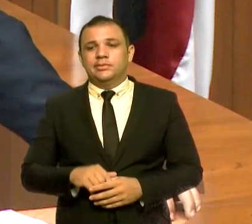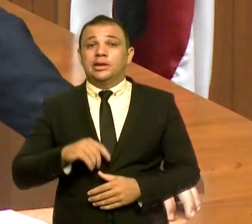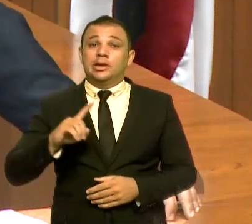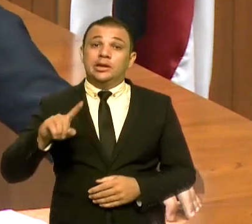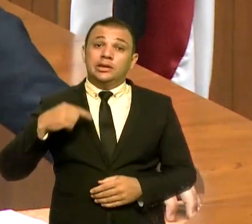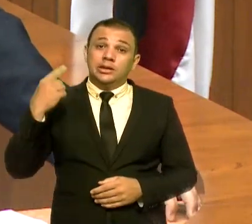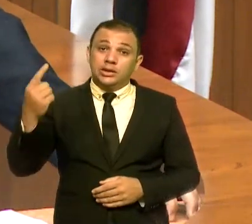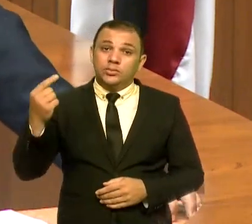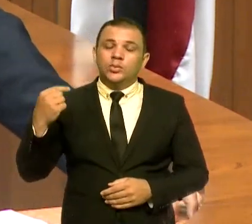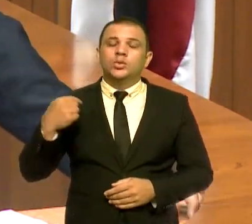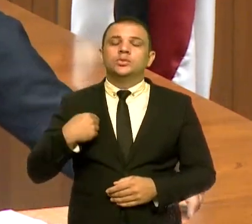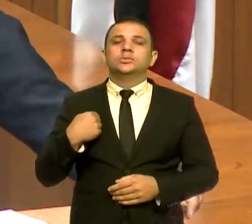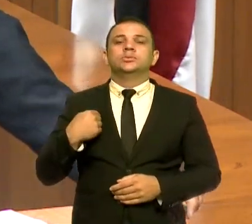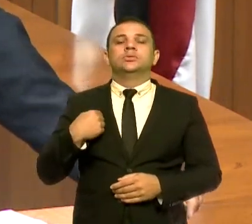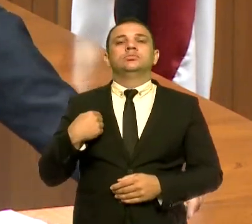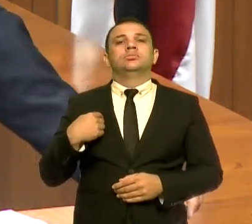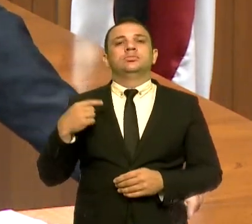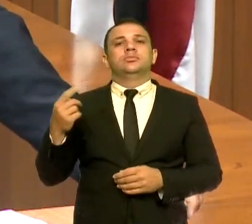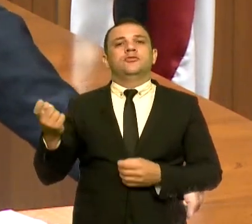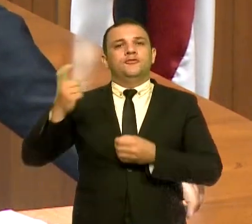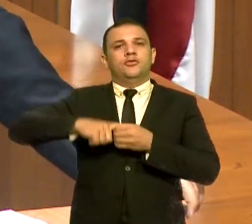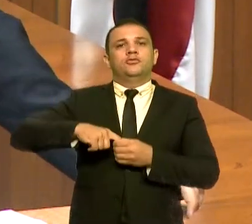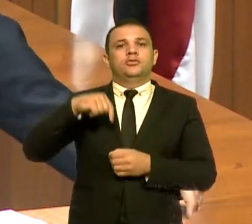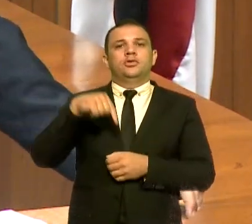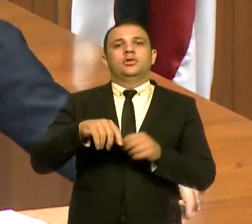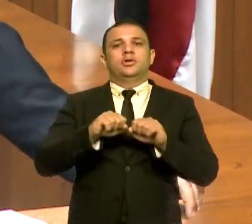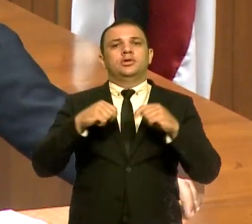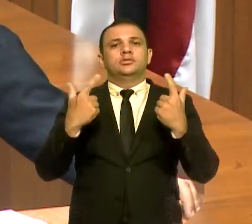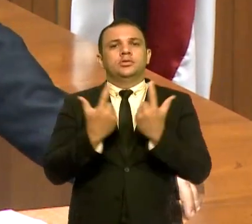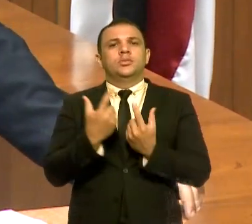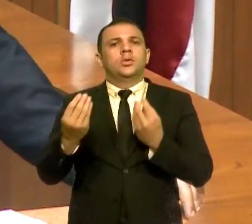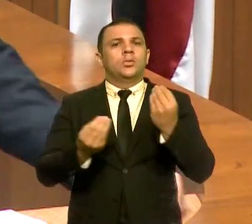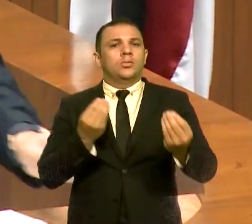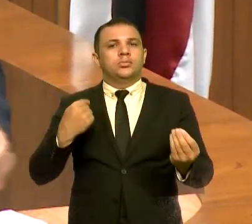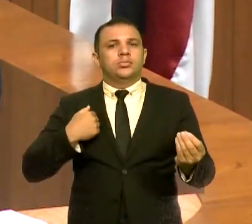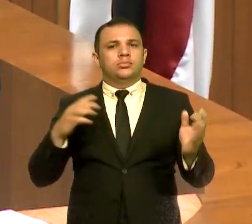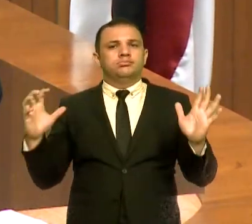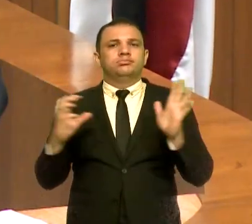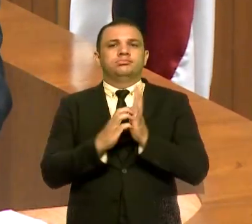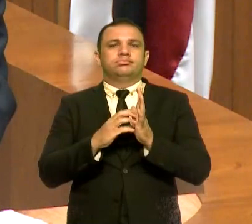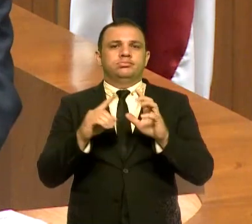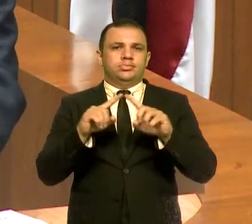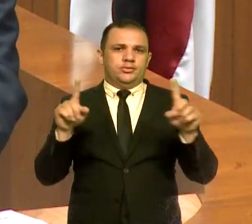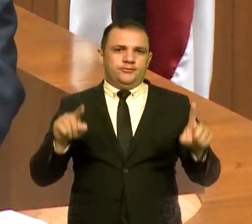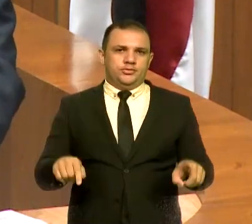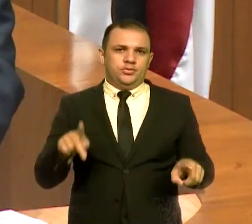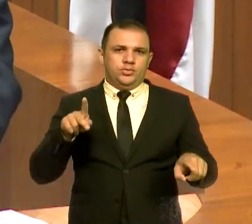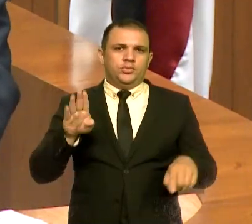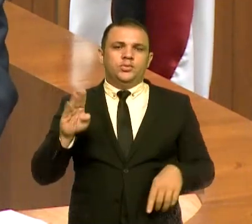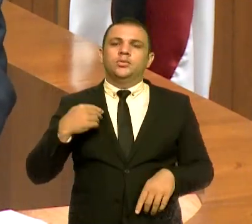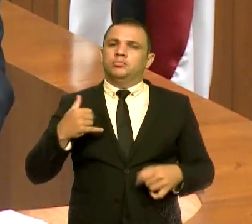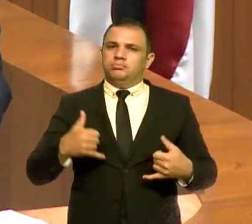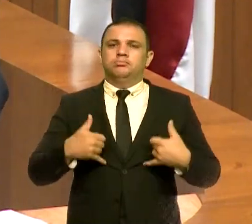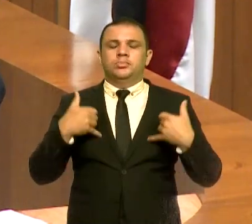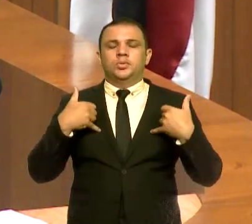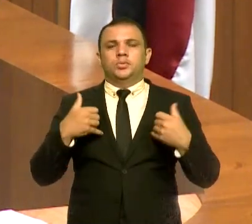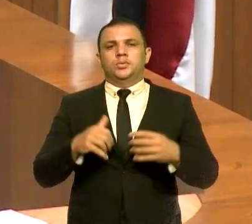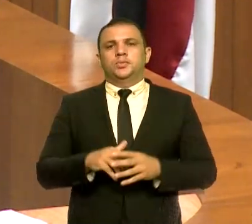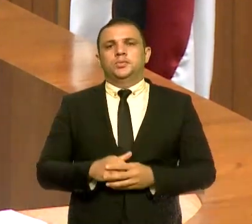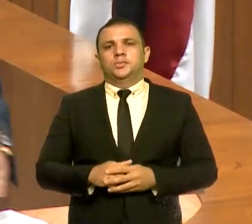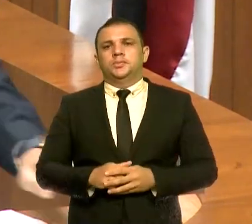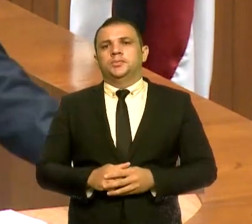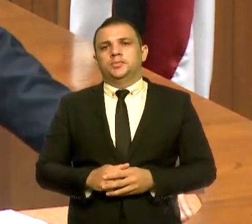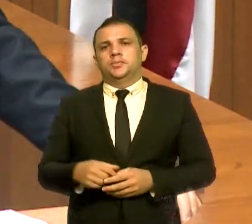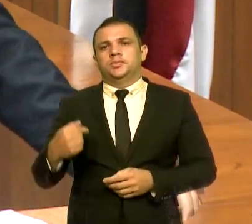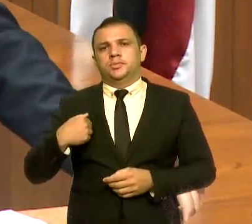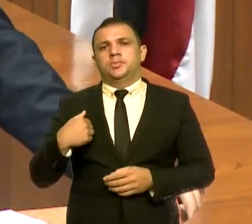Posteriormente, eu pude pisar na Assembleia, efetivamente como servidor público, do que muito me orgulho. E falo